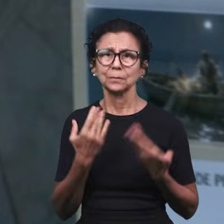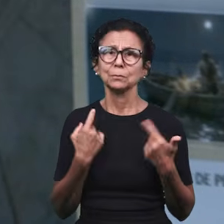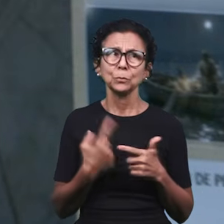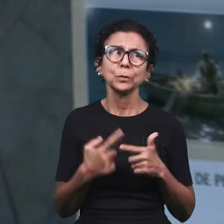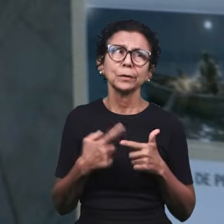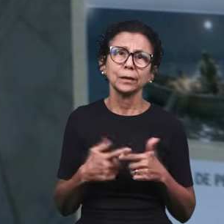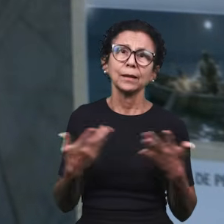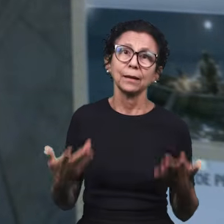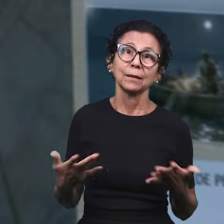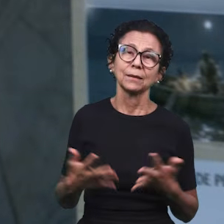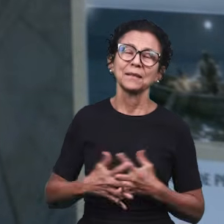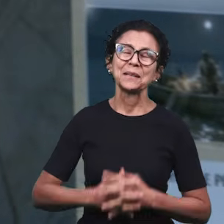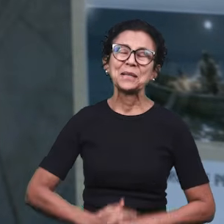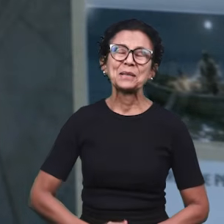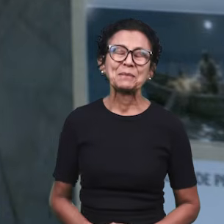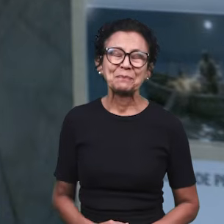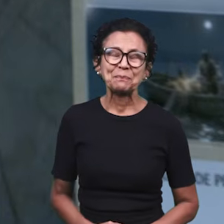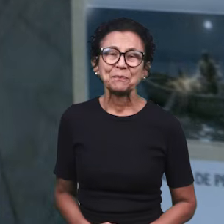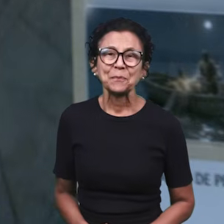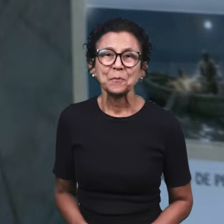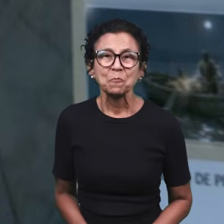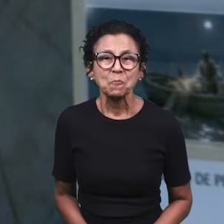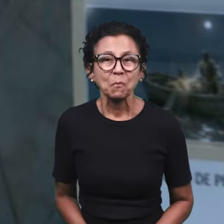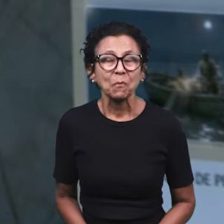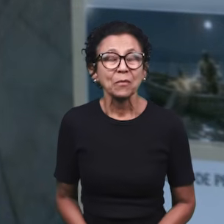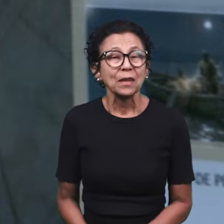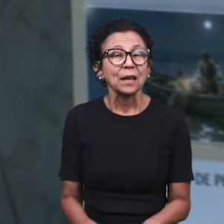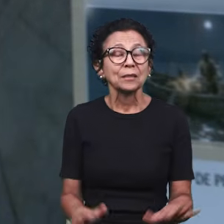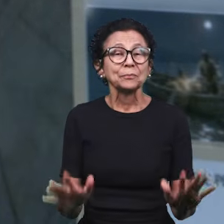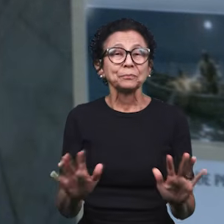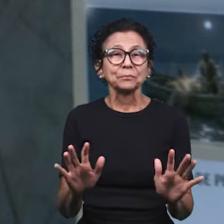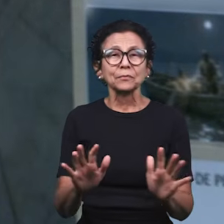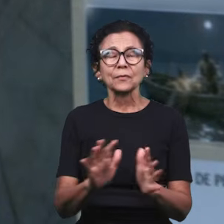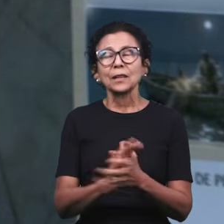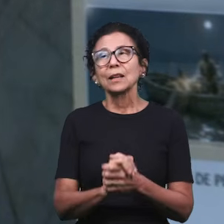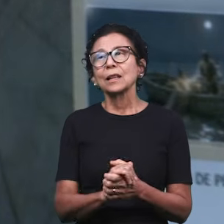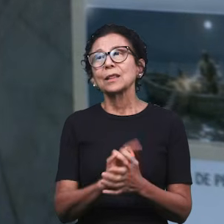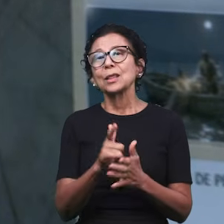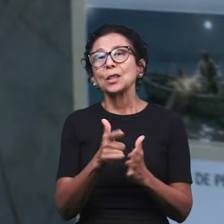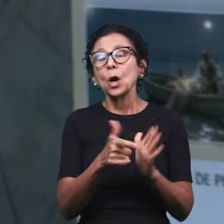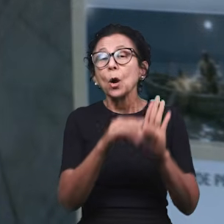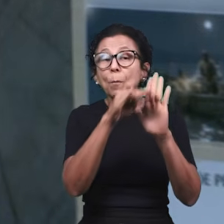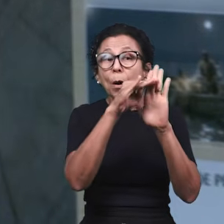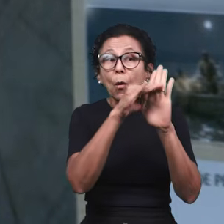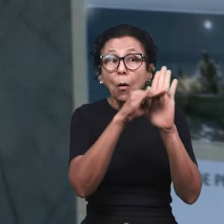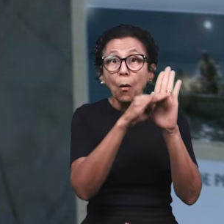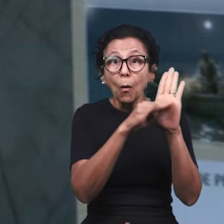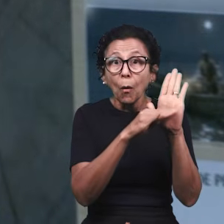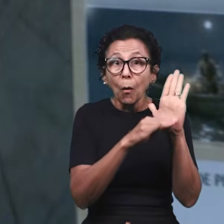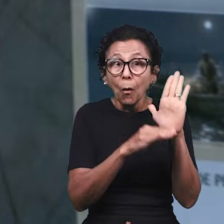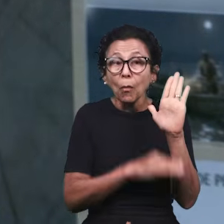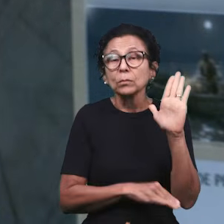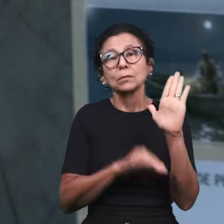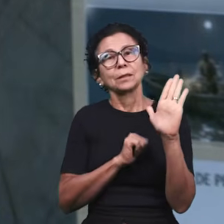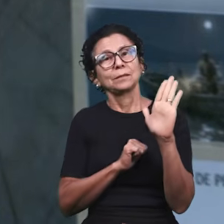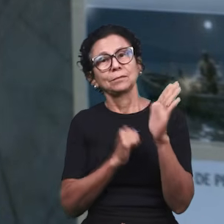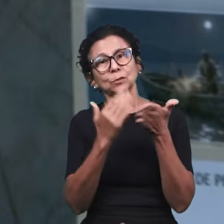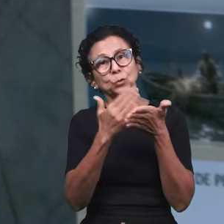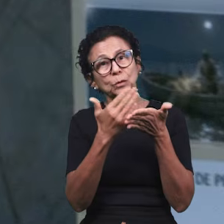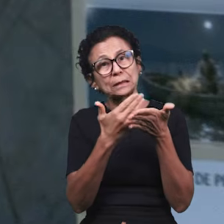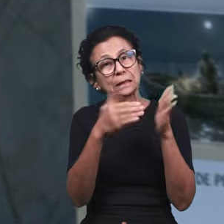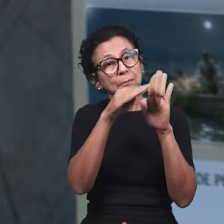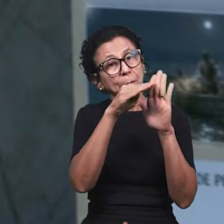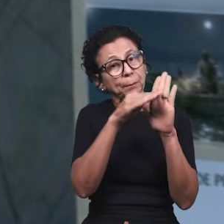evangelhos? Na verdade, não existe uma reconstrução cronológica exata, mas